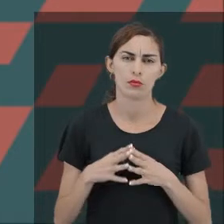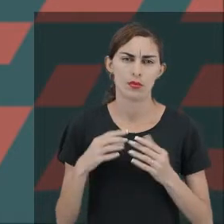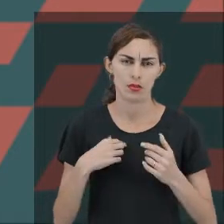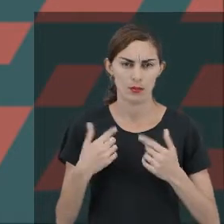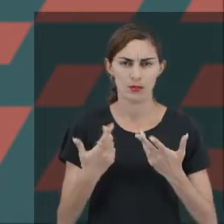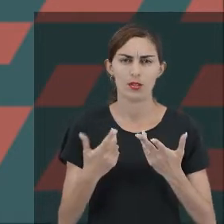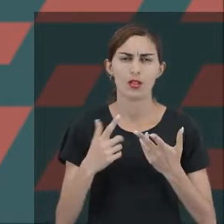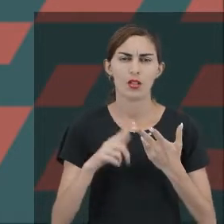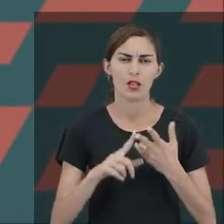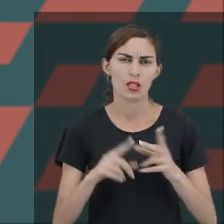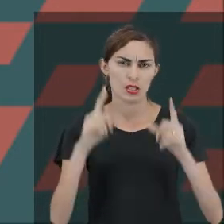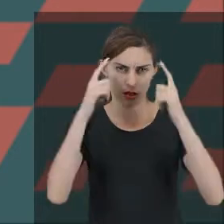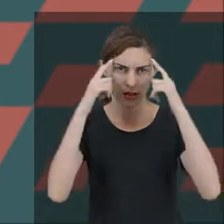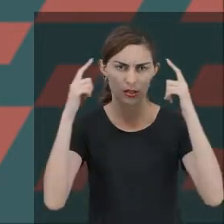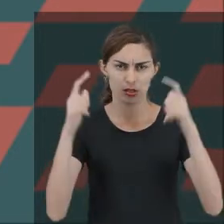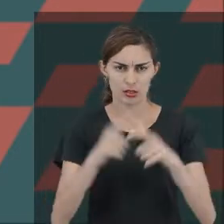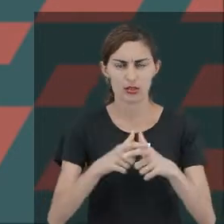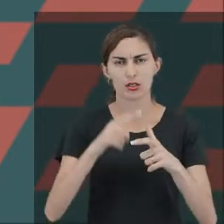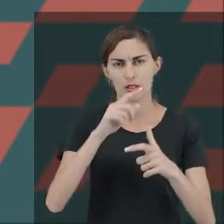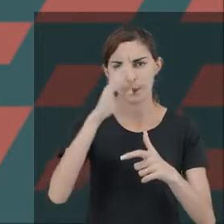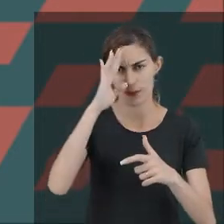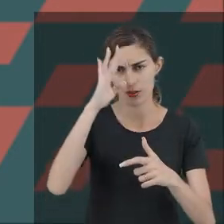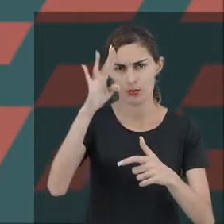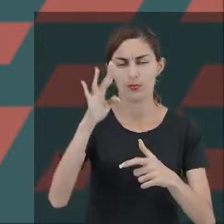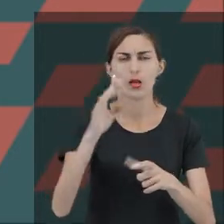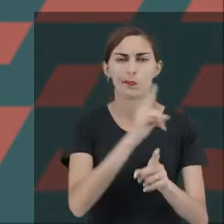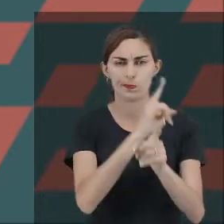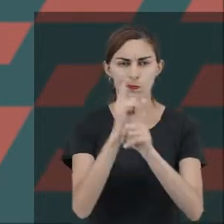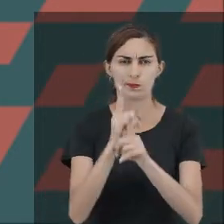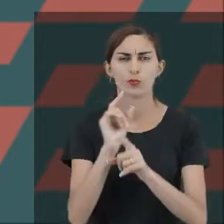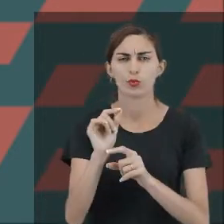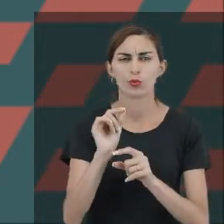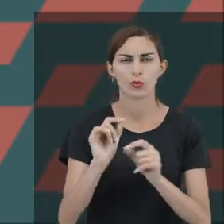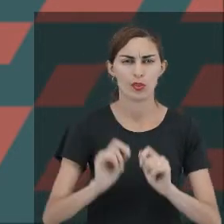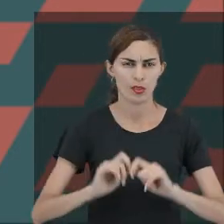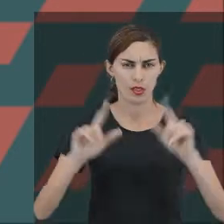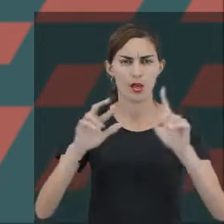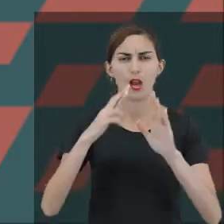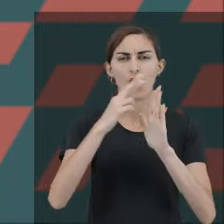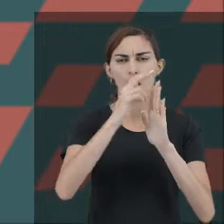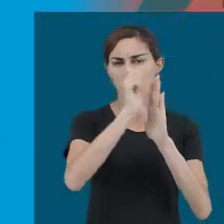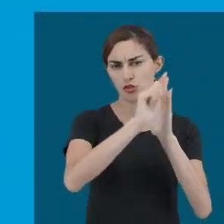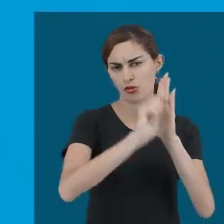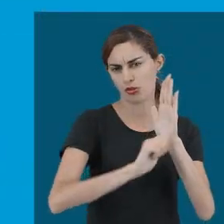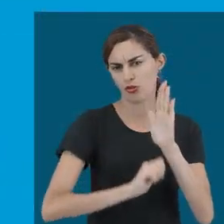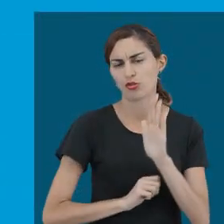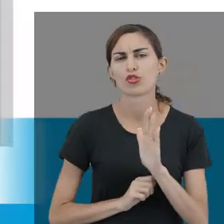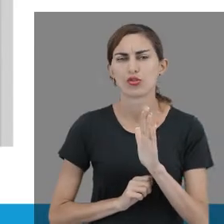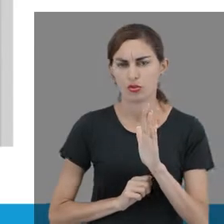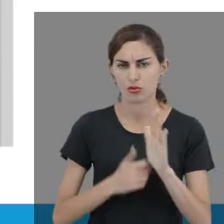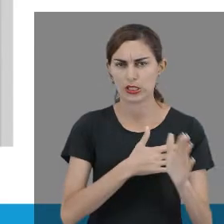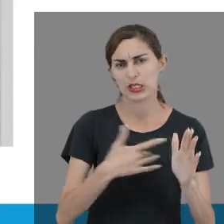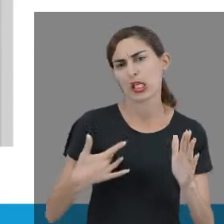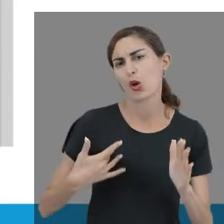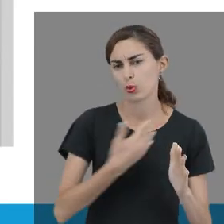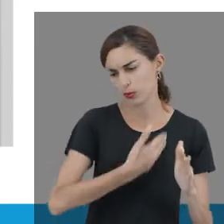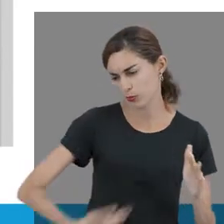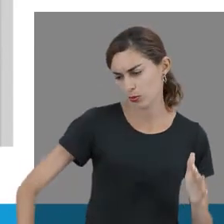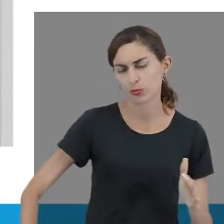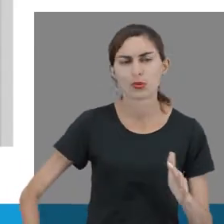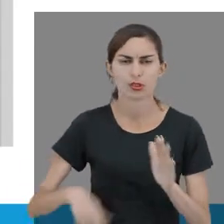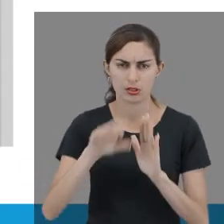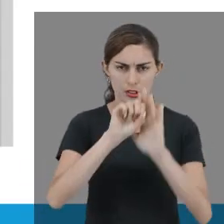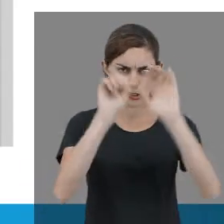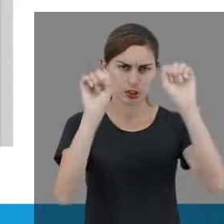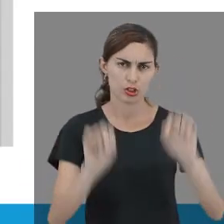Um outro sistema, e no caso, para a síndrome congênita do Zika, o principal sistema é o RESP, é o Registro de Eventos de